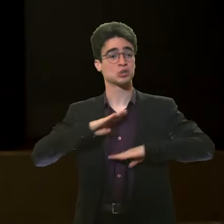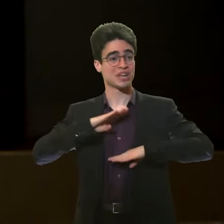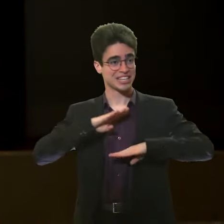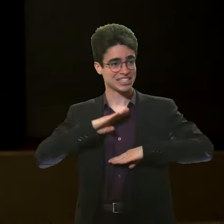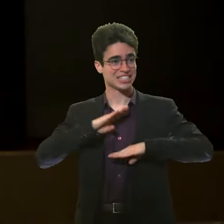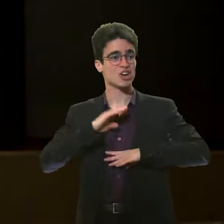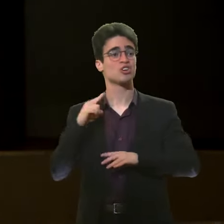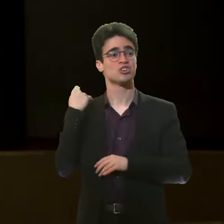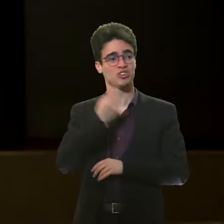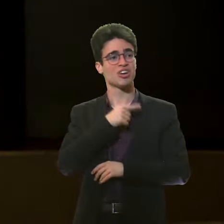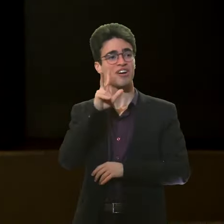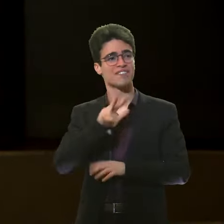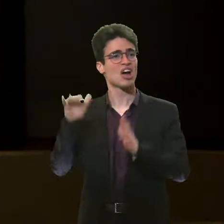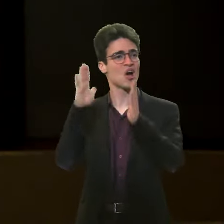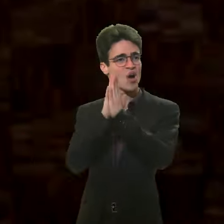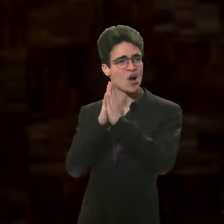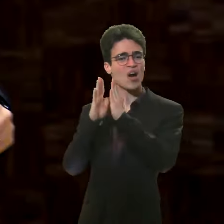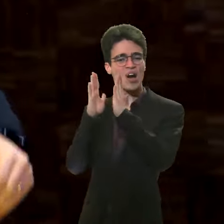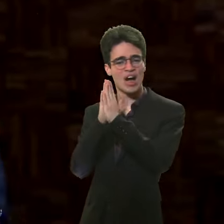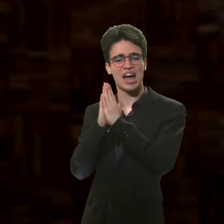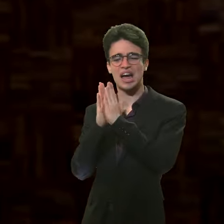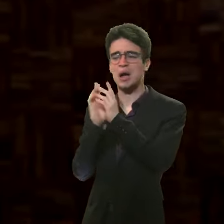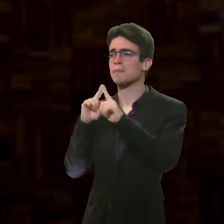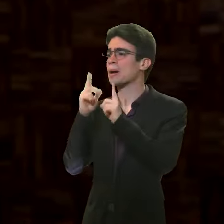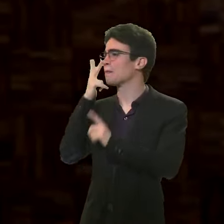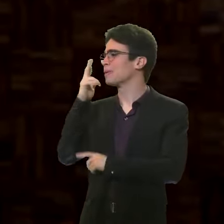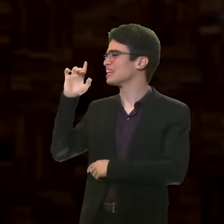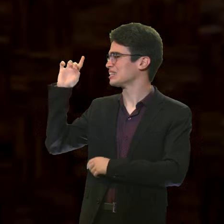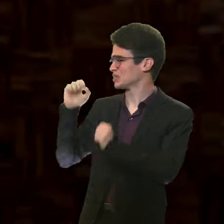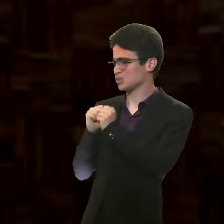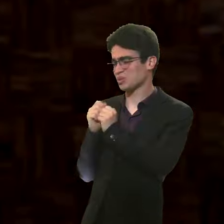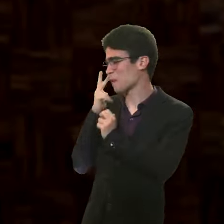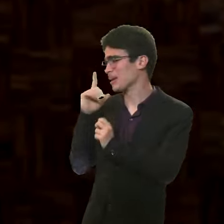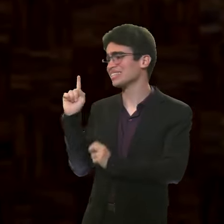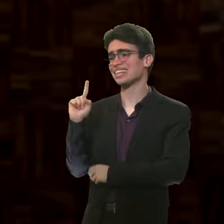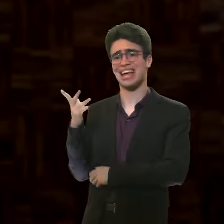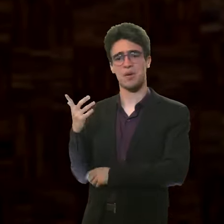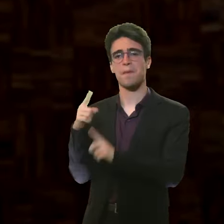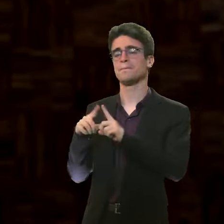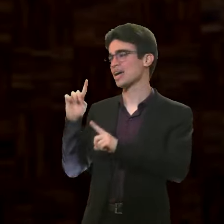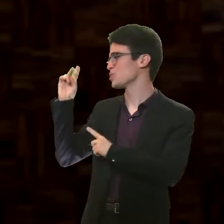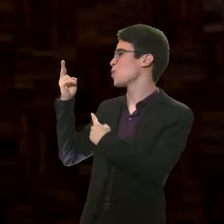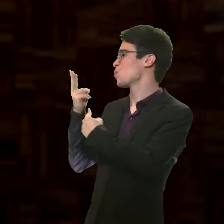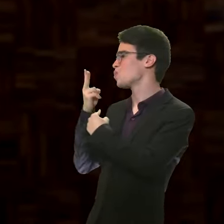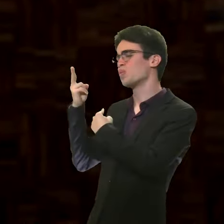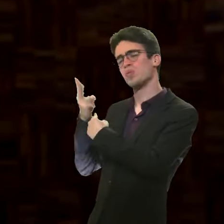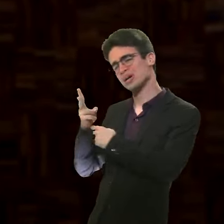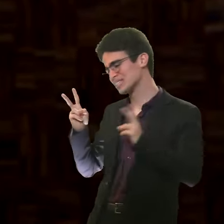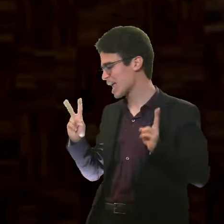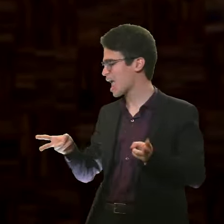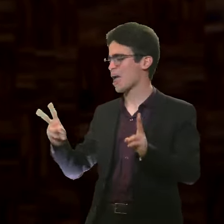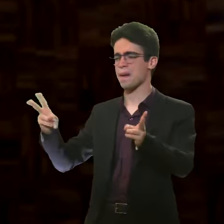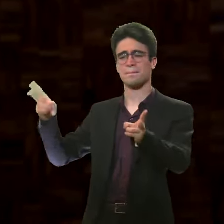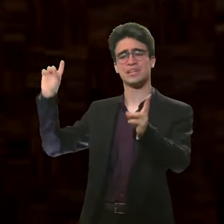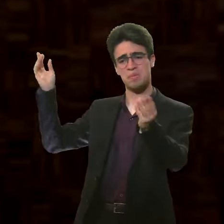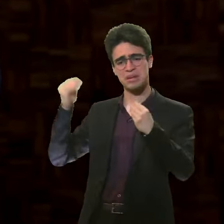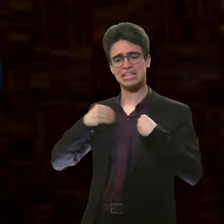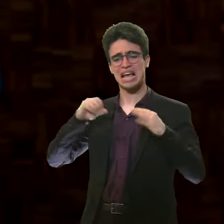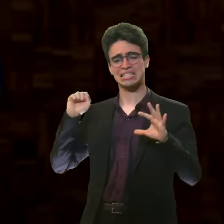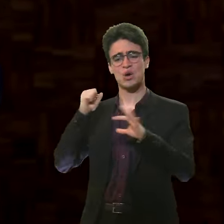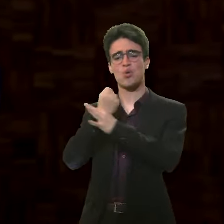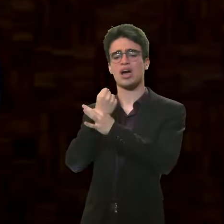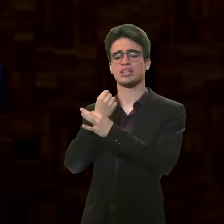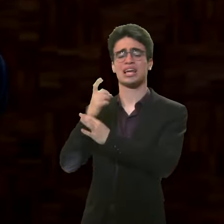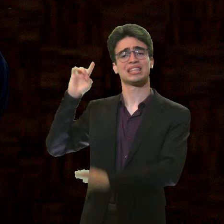clamar, e não vai parecer que Deus está do nosso lado. Mas Ele está cuidando. Ele dá segurança.